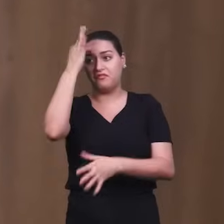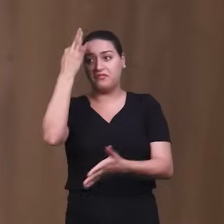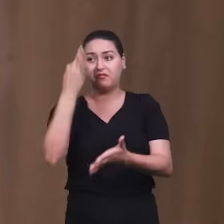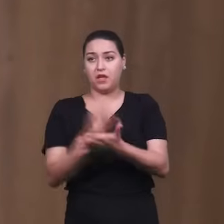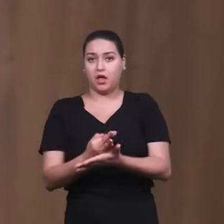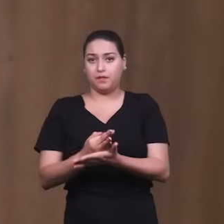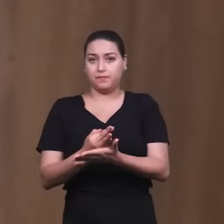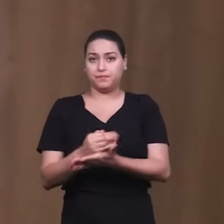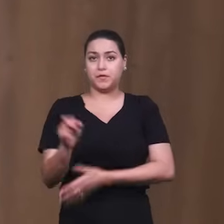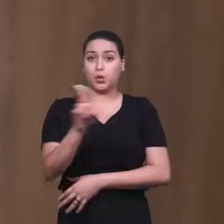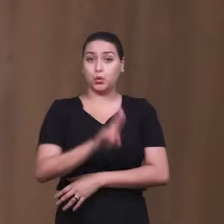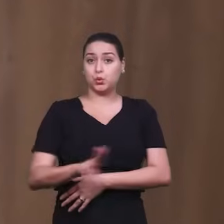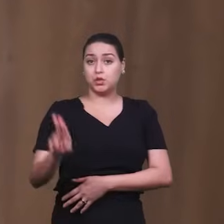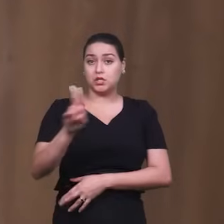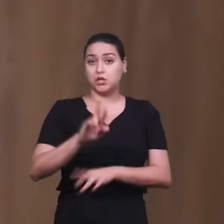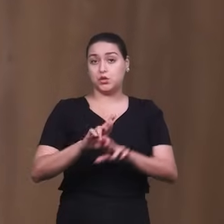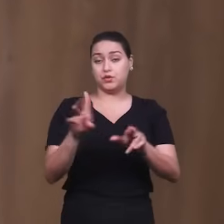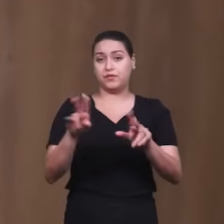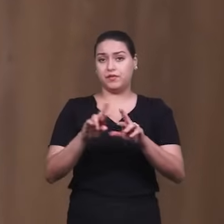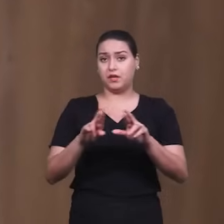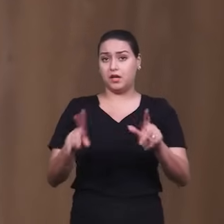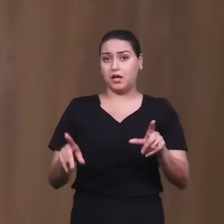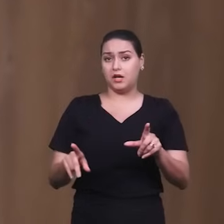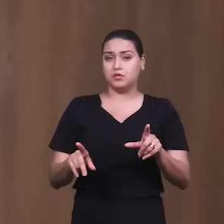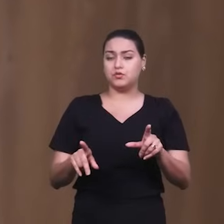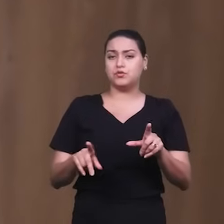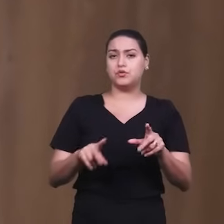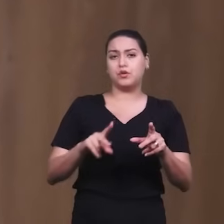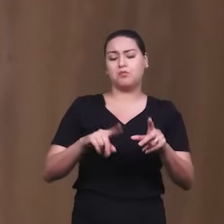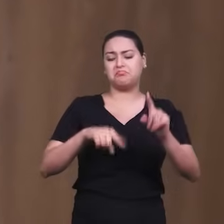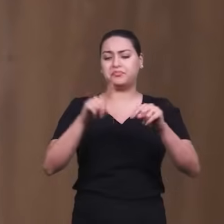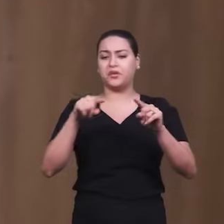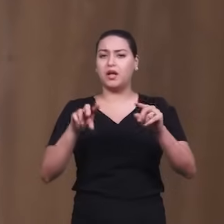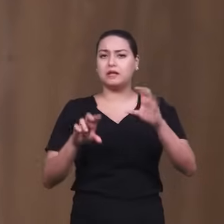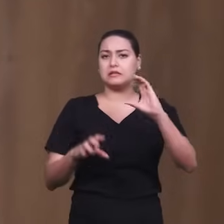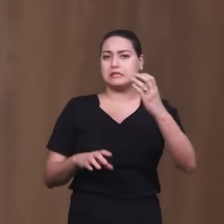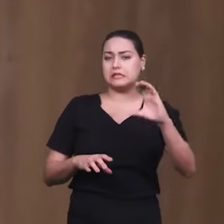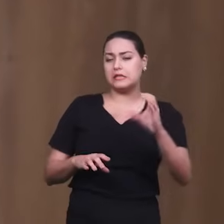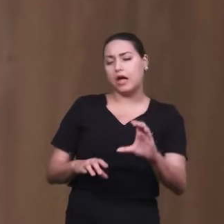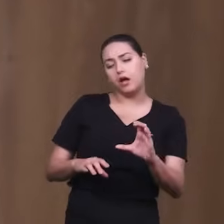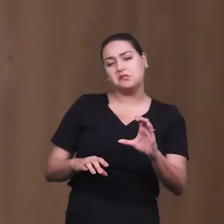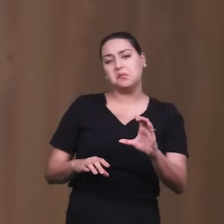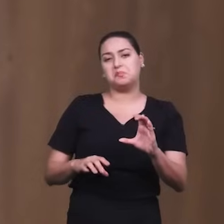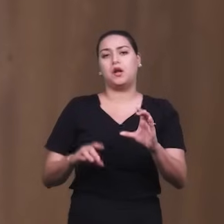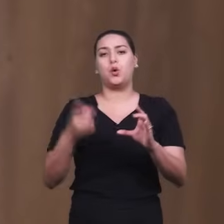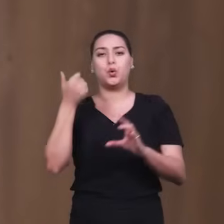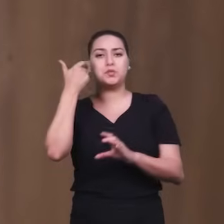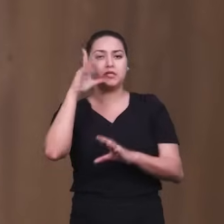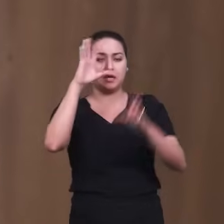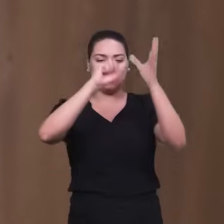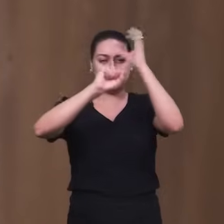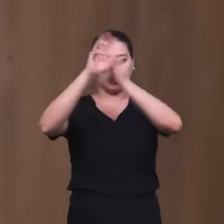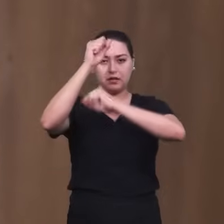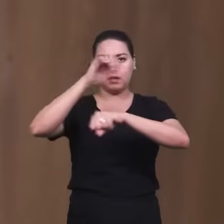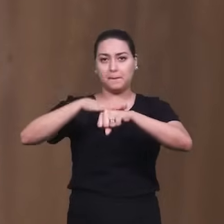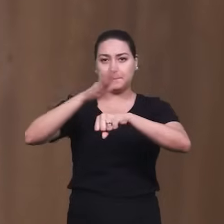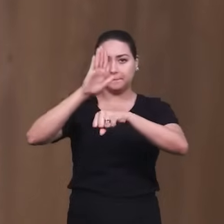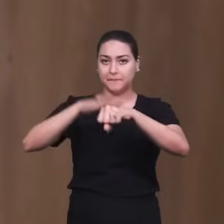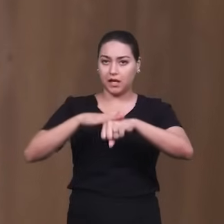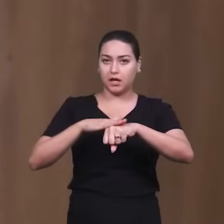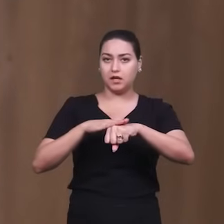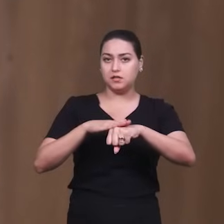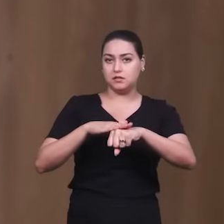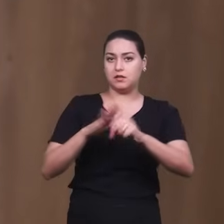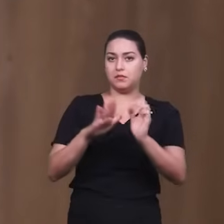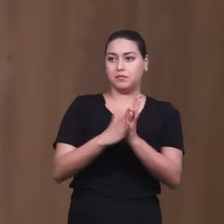fé. Nós usamos diversos elementos da ciência como uma abordagem didática, para podermos aprender